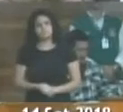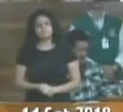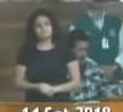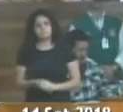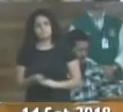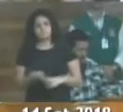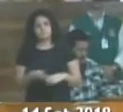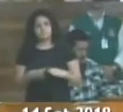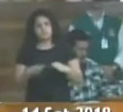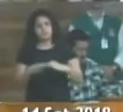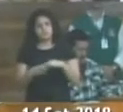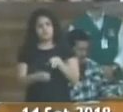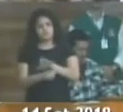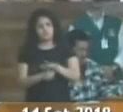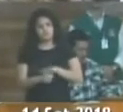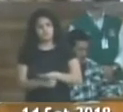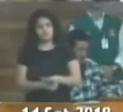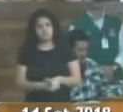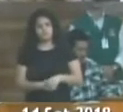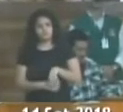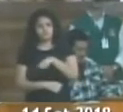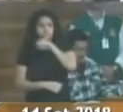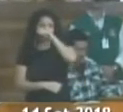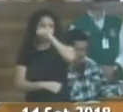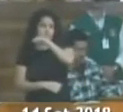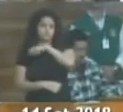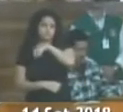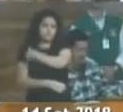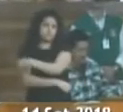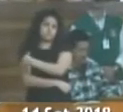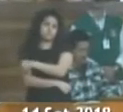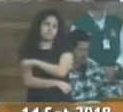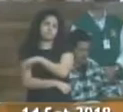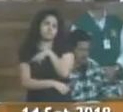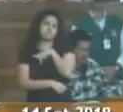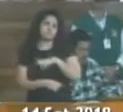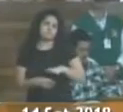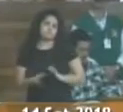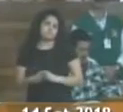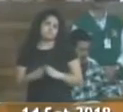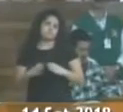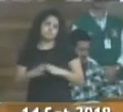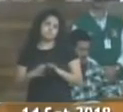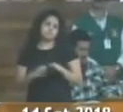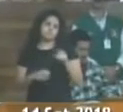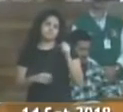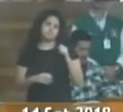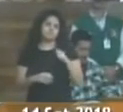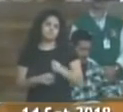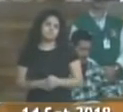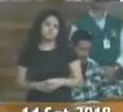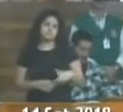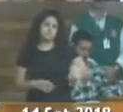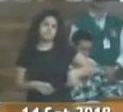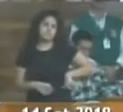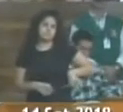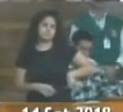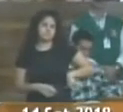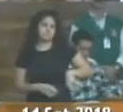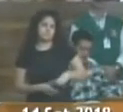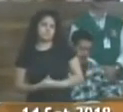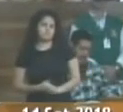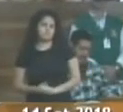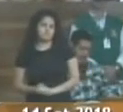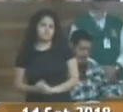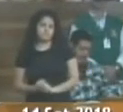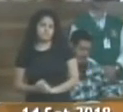comunidades tradicionais do Estado do Rio de Janeiro, né? Essas comunidades que vêm sofrendo ameaça de